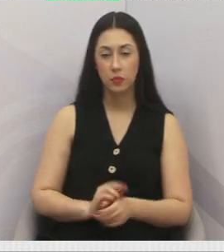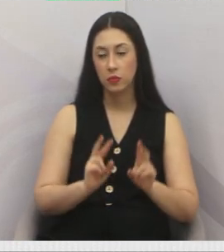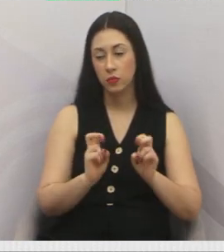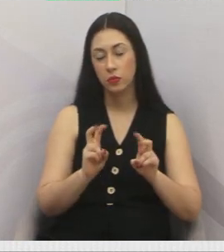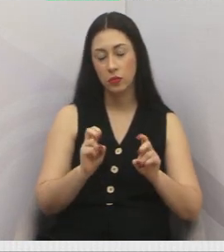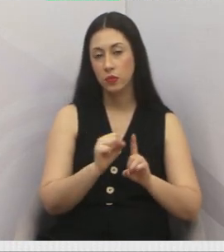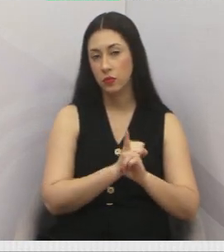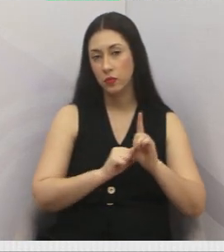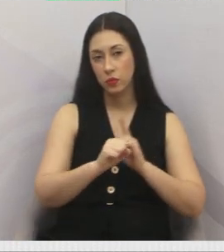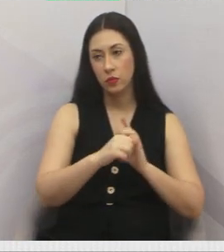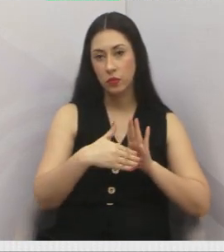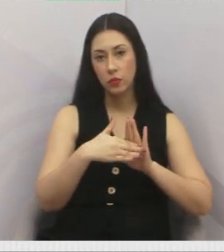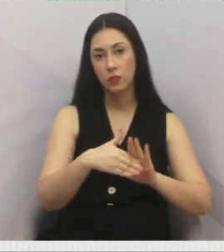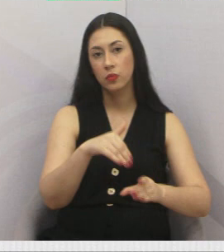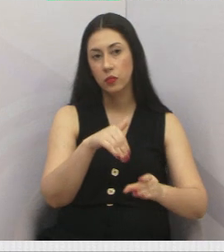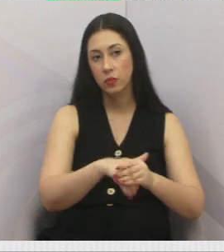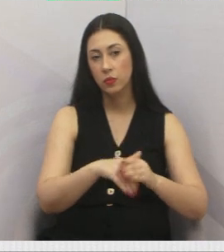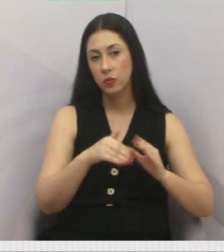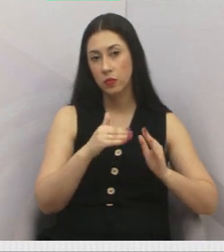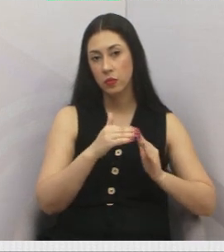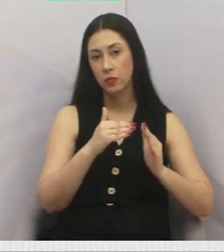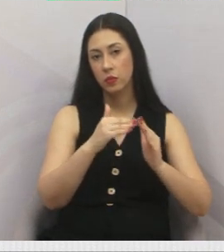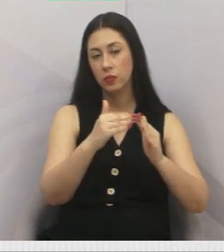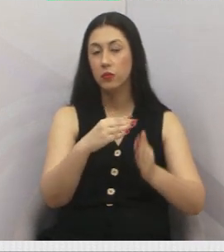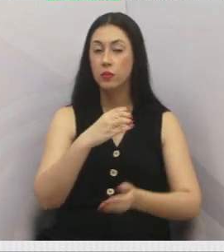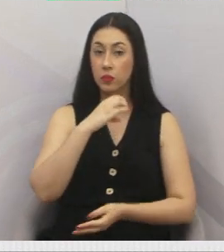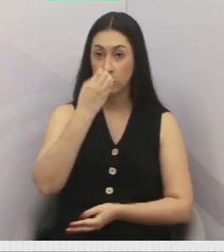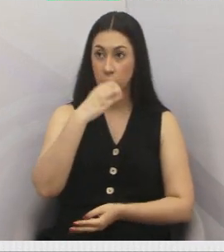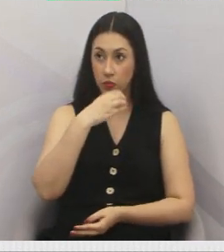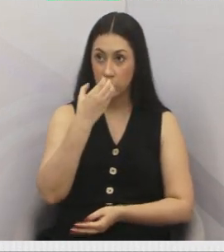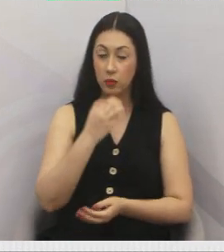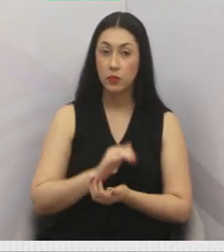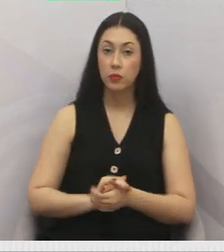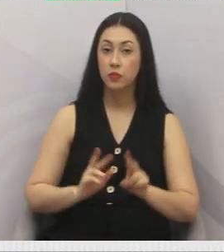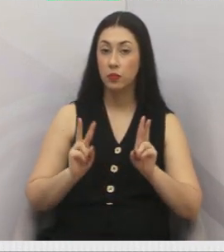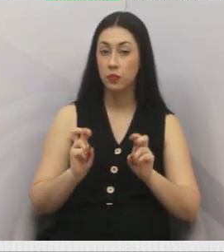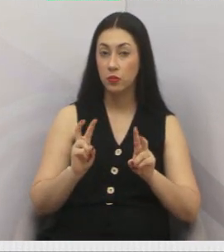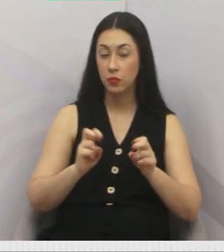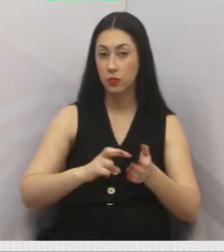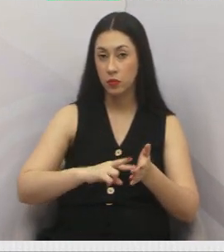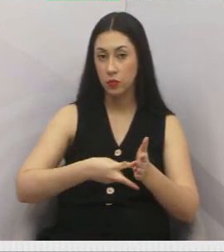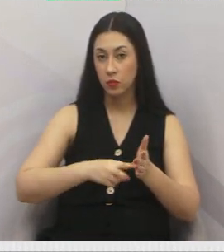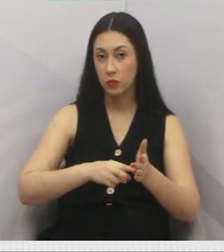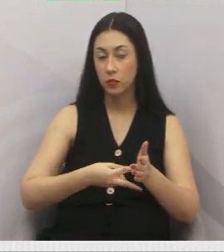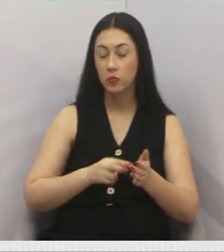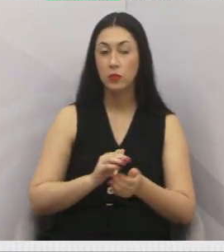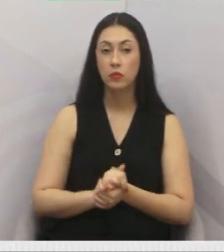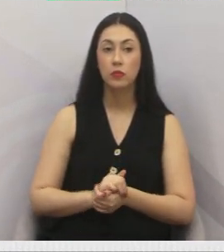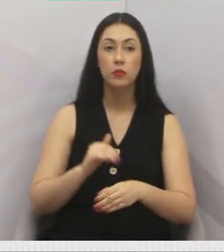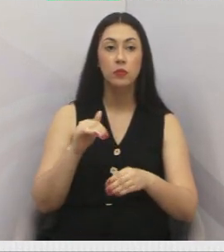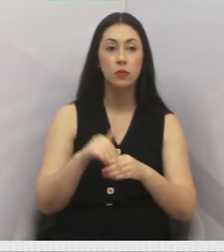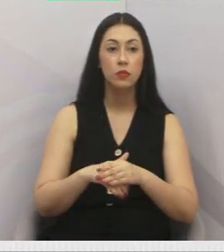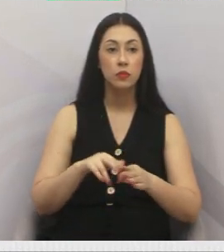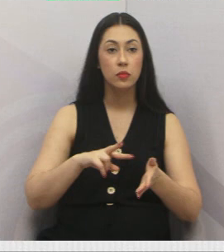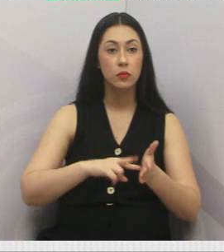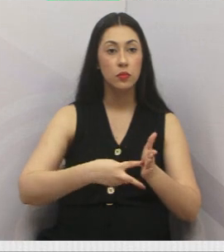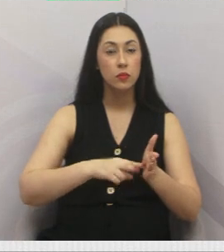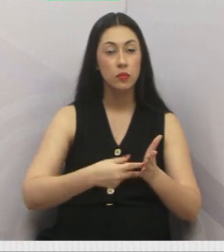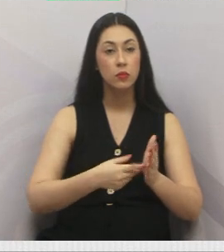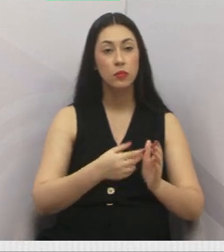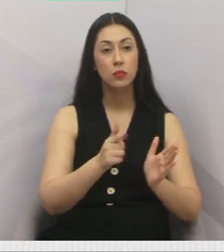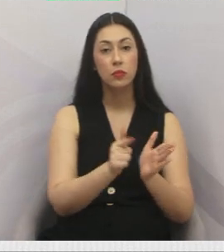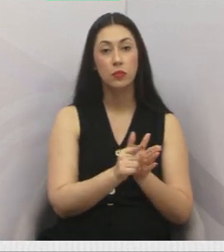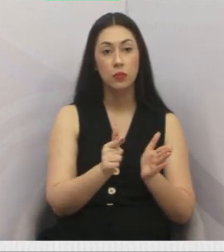Segmento Movimentos Populares, um voto para Jardim Paraíso e Jardim Holanda. Segmento Entidade de Classe Sindical, um voto Sindicato dos